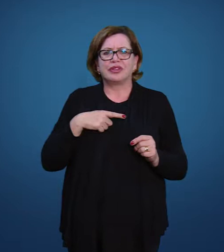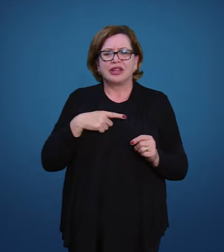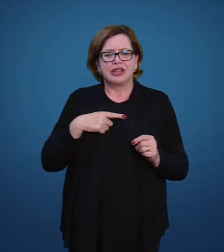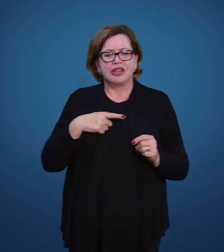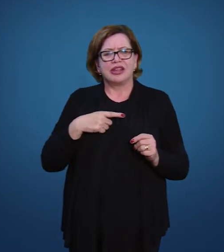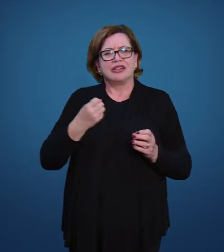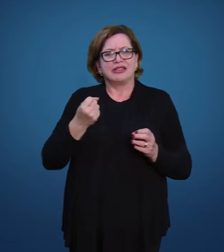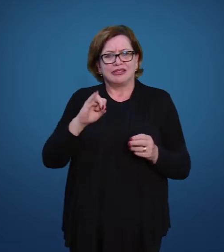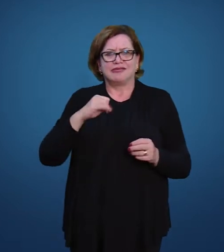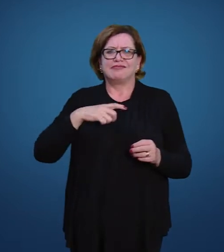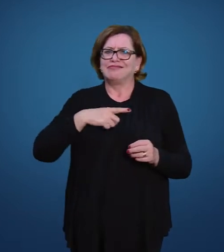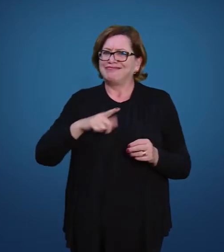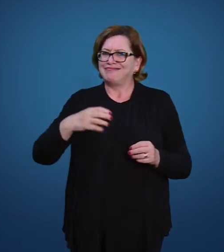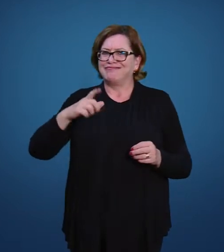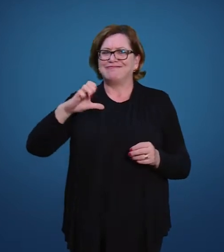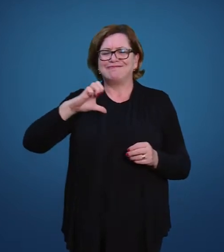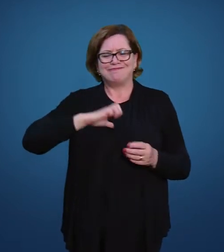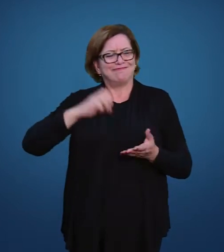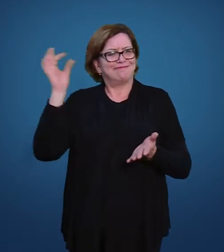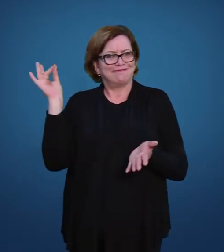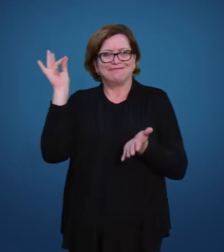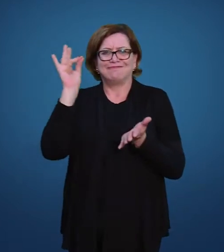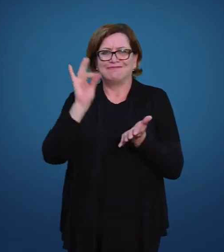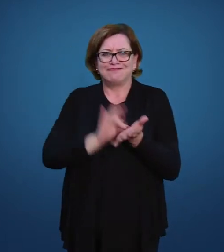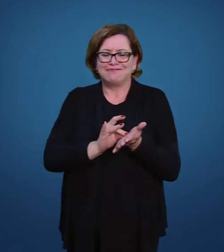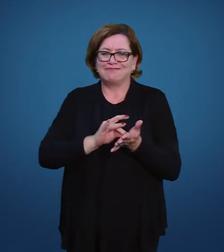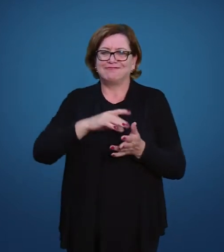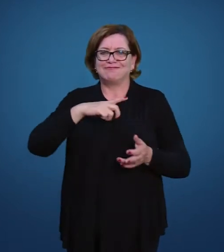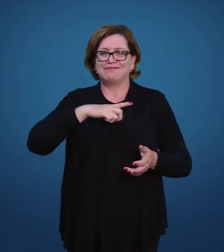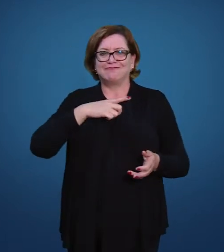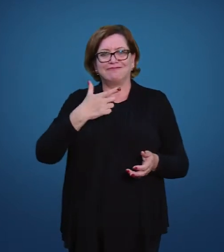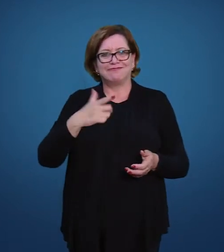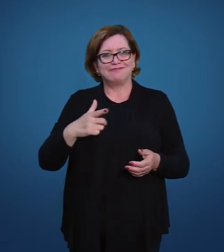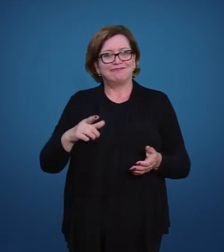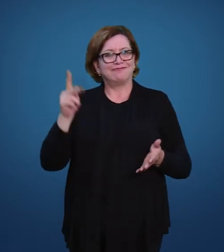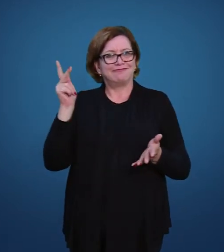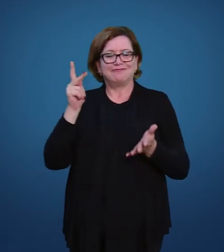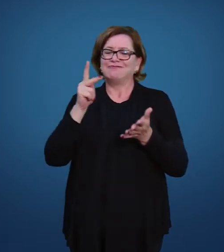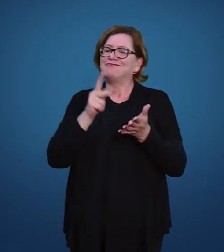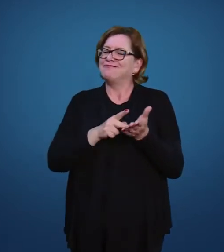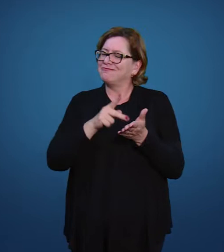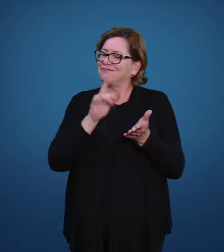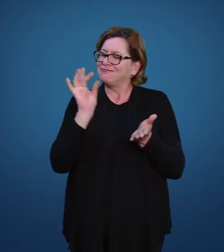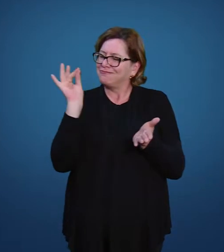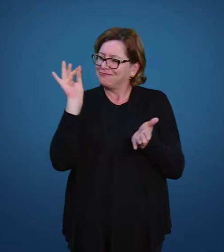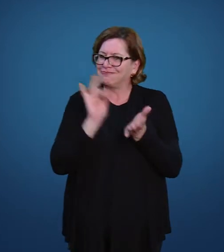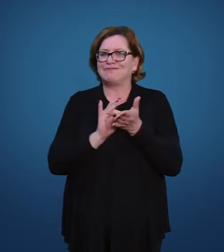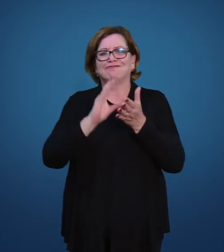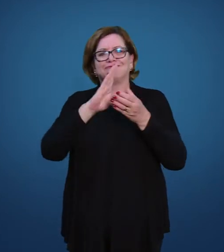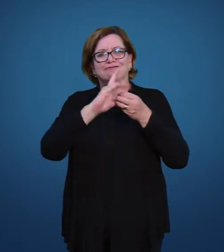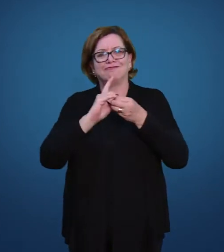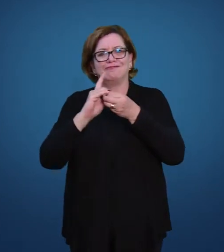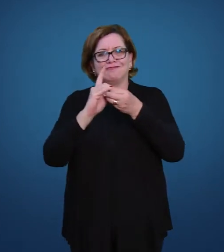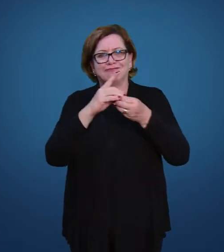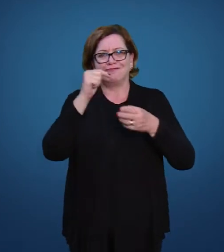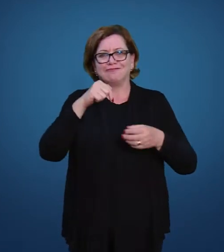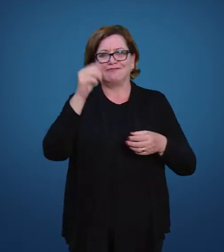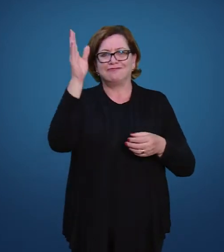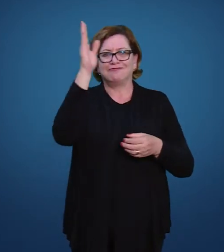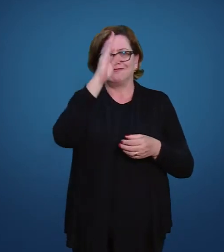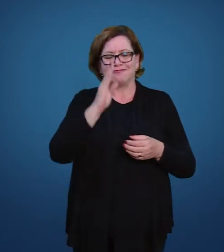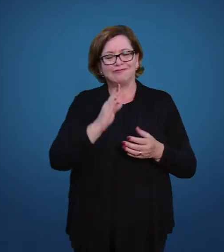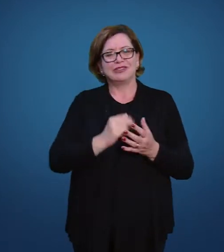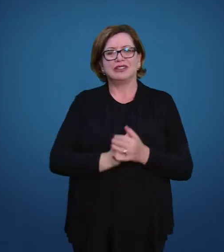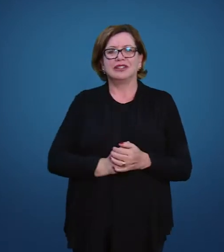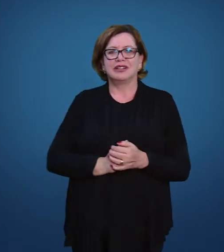posturas verdadeiramente éticas, não vai haver uma verdadeira democracia no nosso país. Professor, você poderia